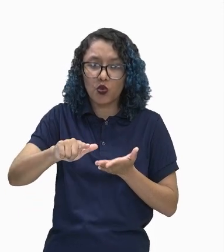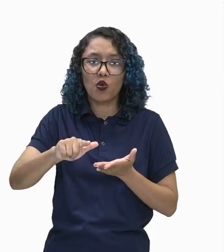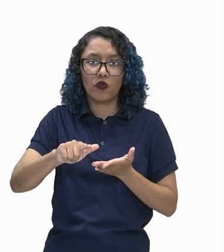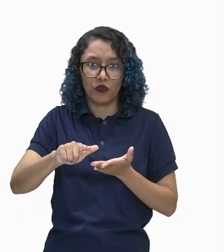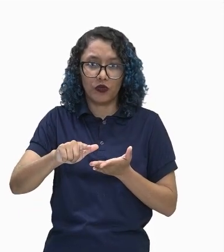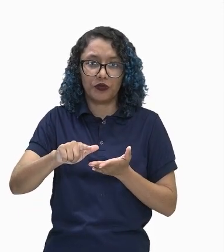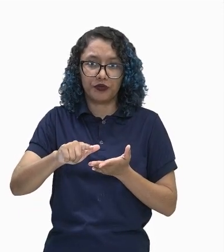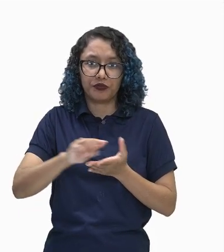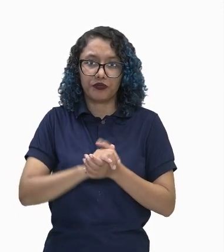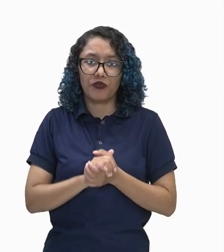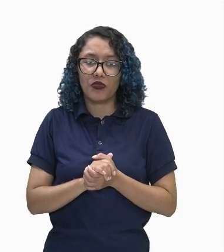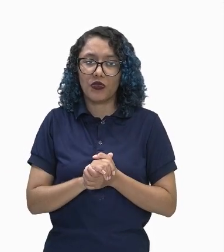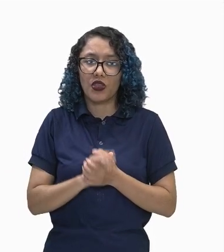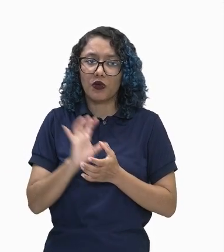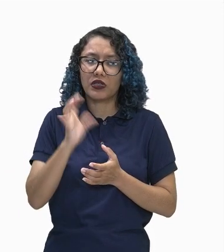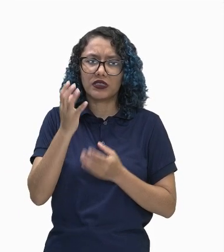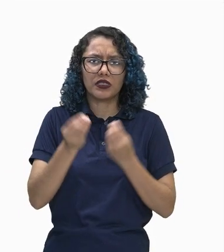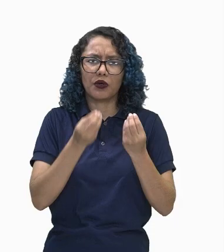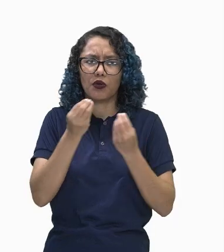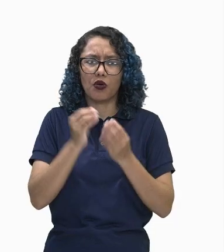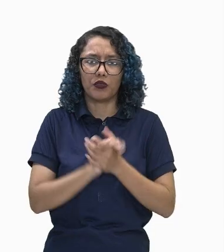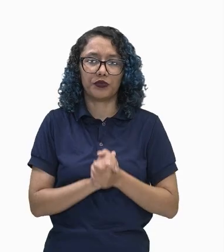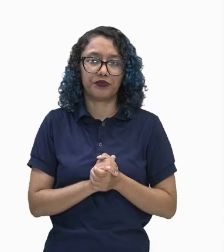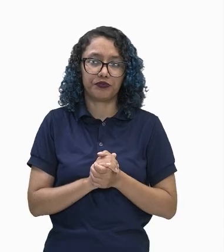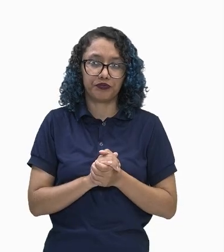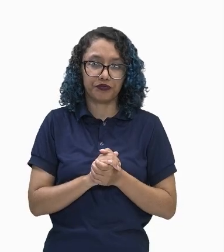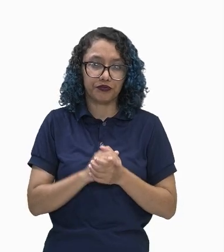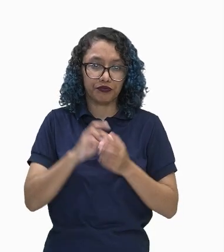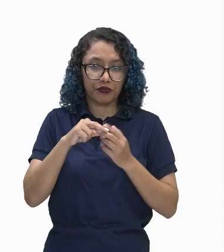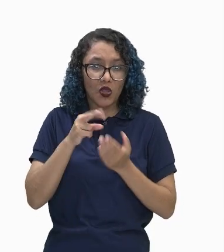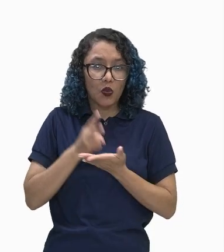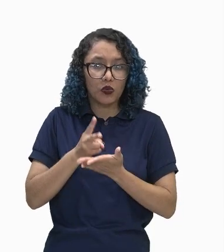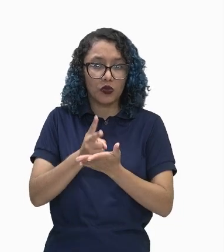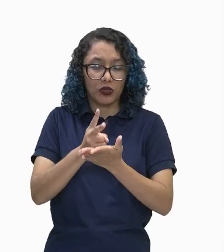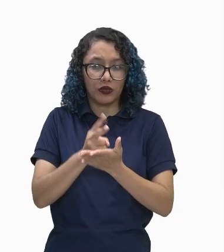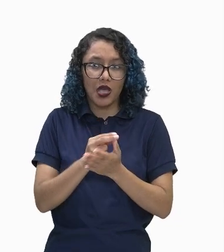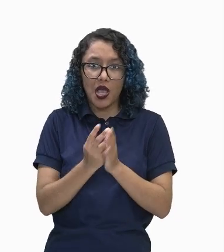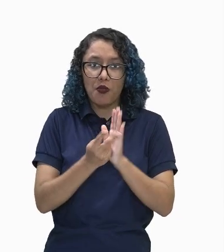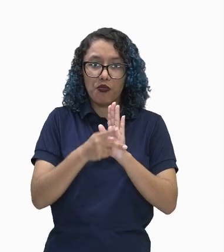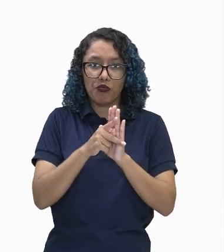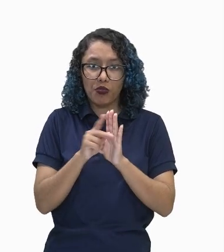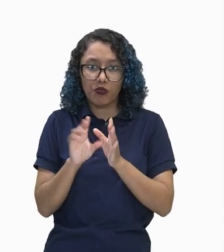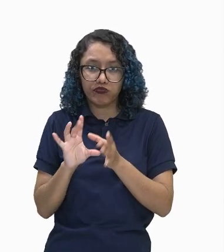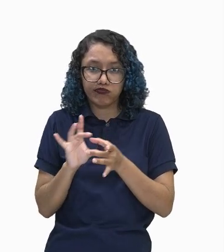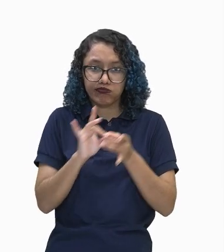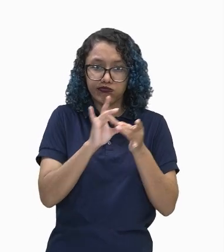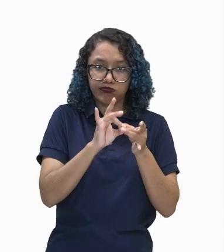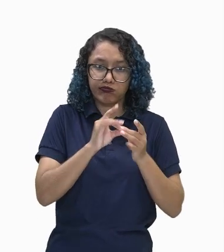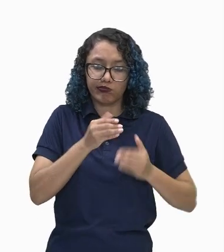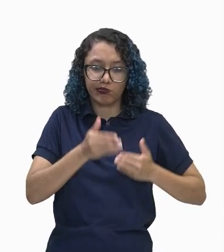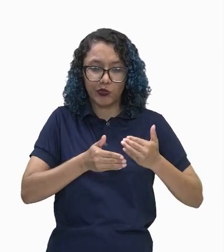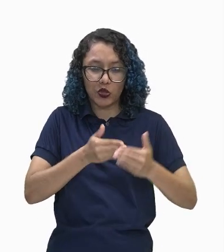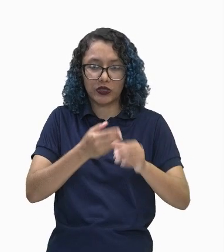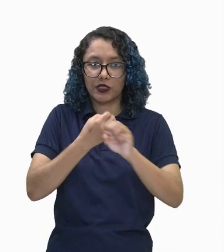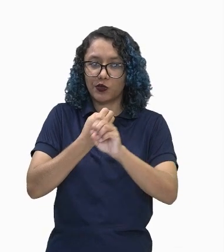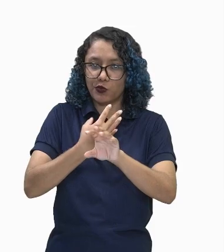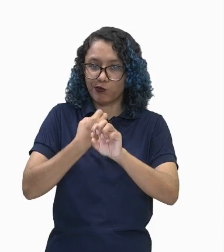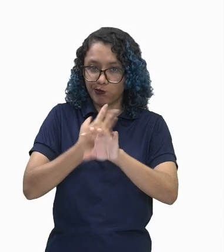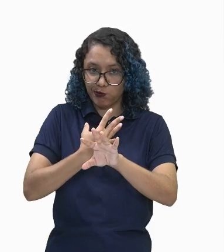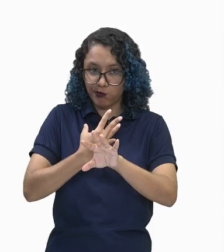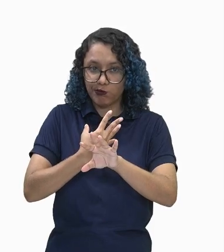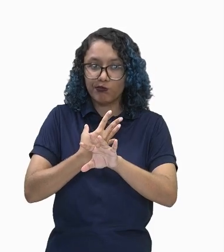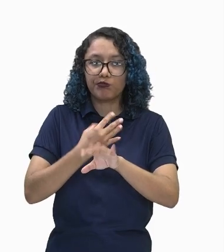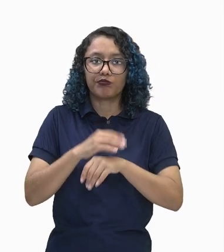do inciso 1, continuamente como parte integrante do processo de ensino e aprendizagem